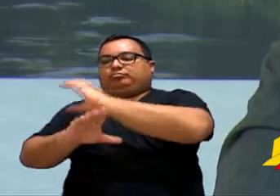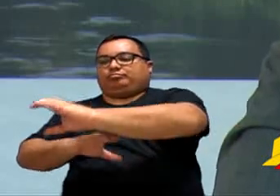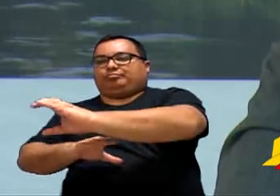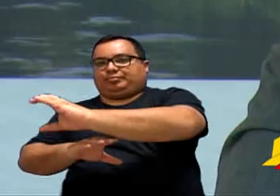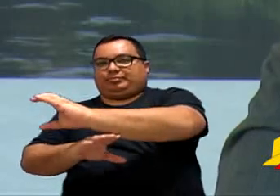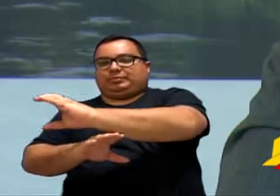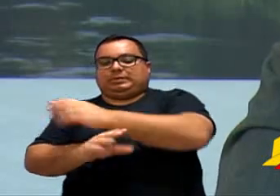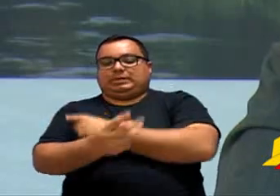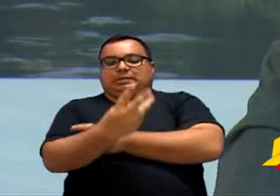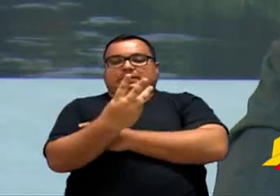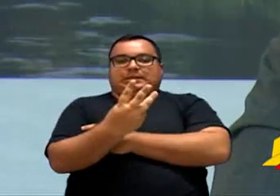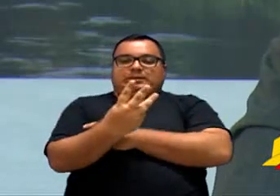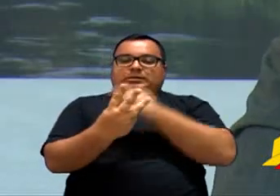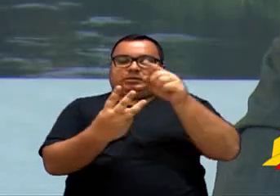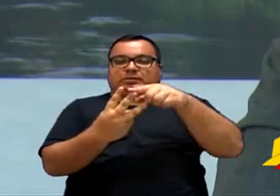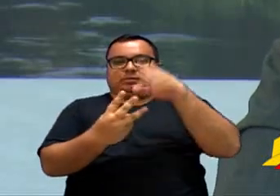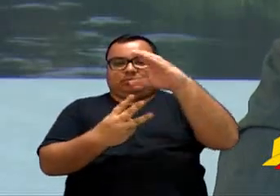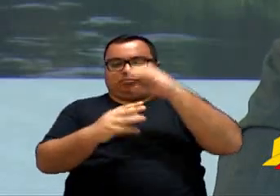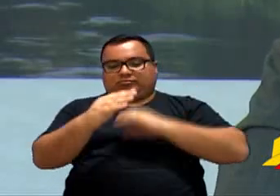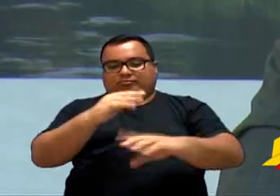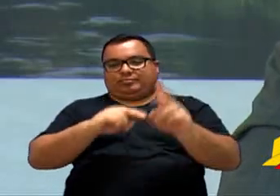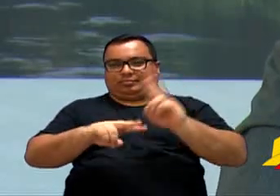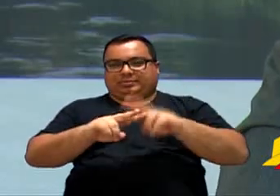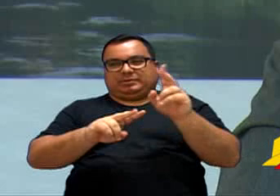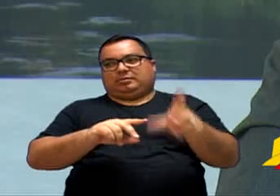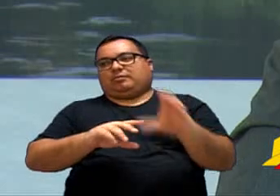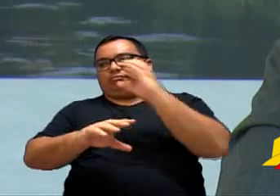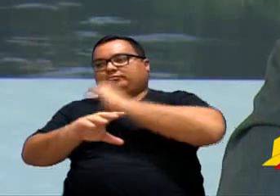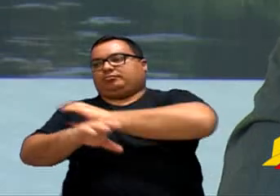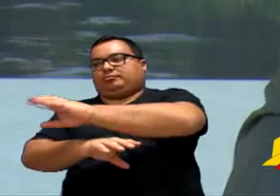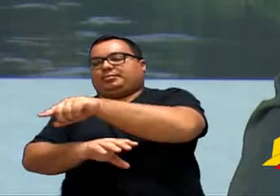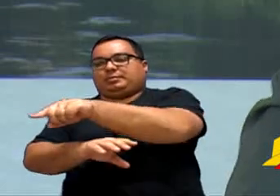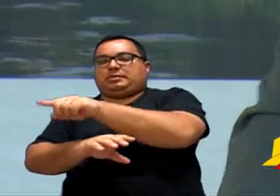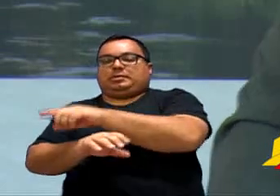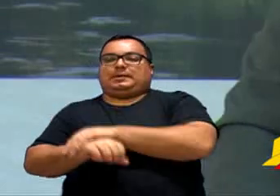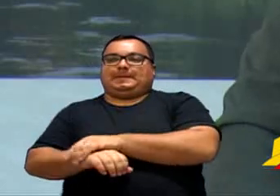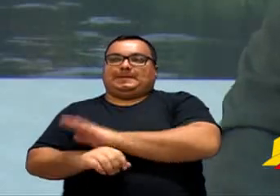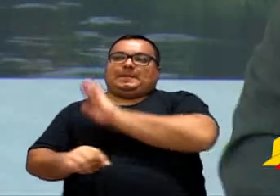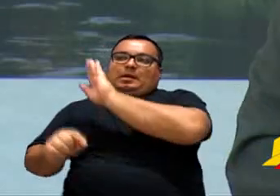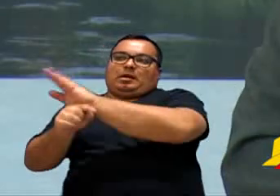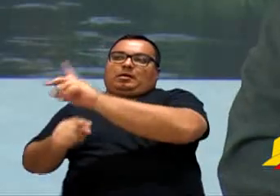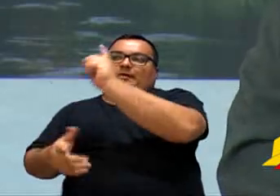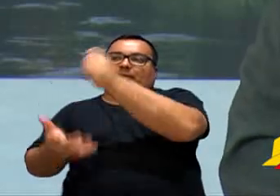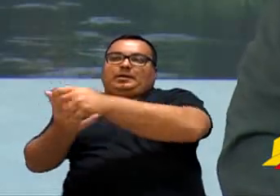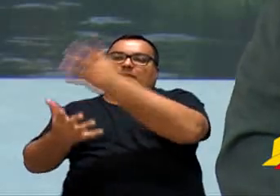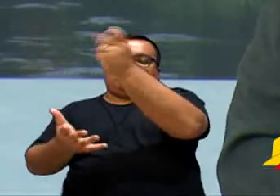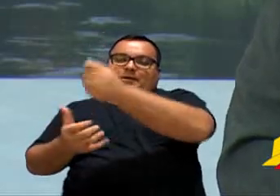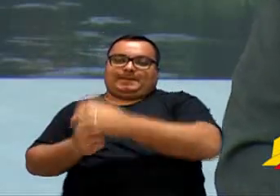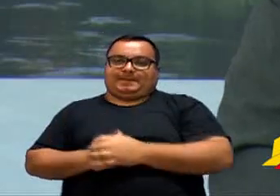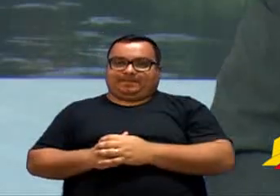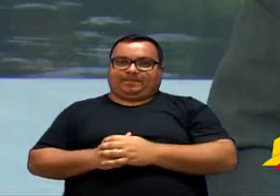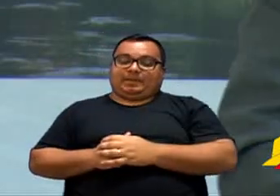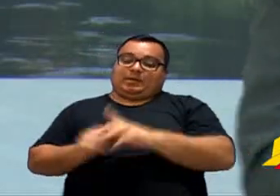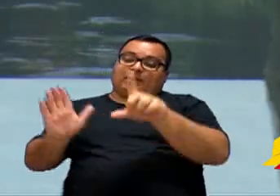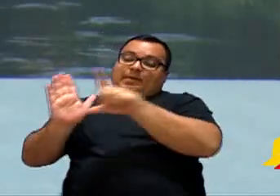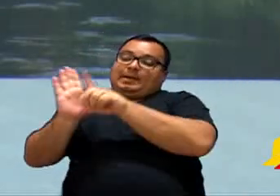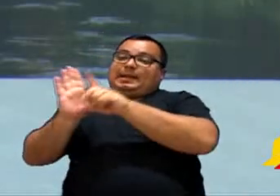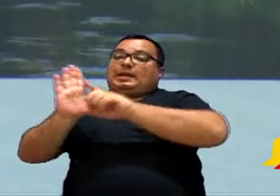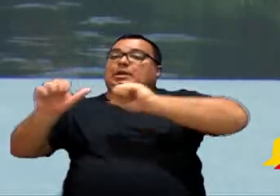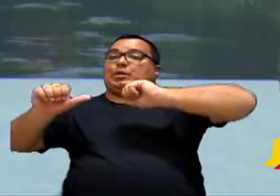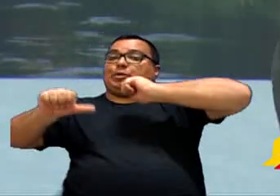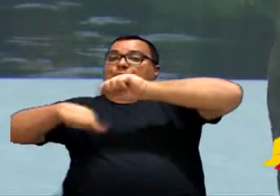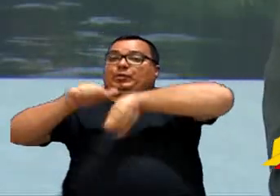públicos municipais na parte previdenciária. Então, a lei que nós estamos alterando hoje é exatamente isso.